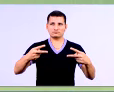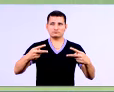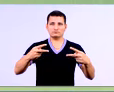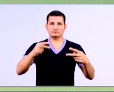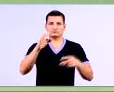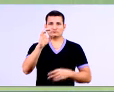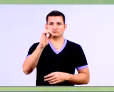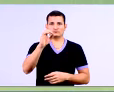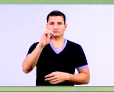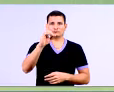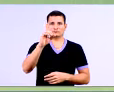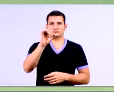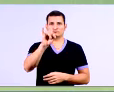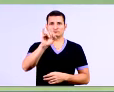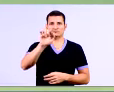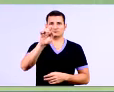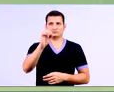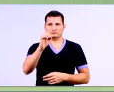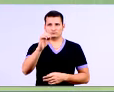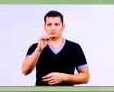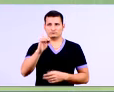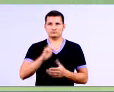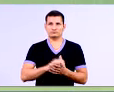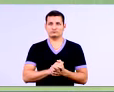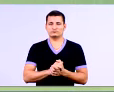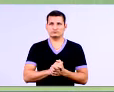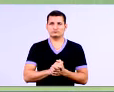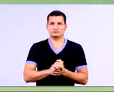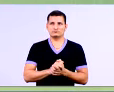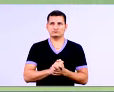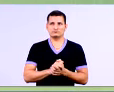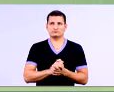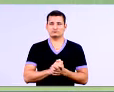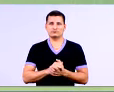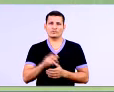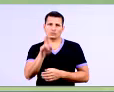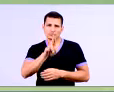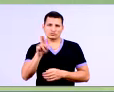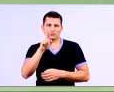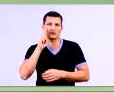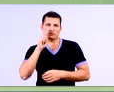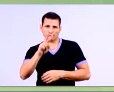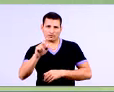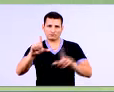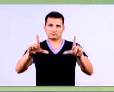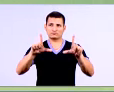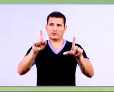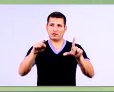Aqui em cima está o código. E o resultado que o usuário vai ver na página é esse.